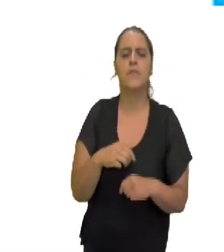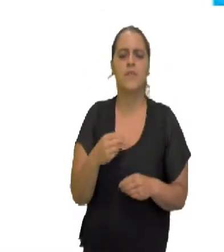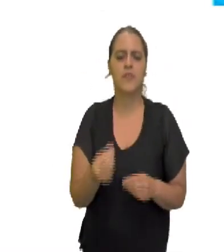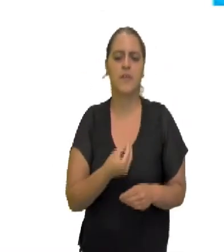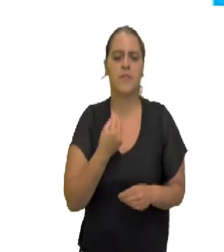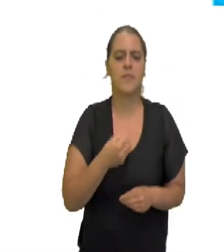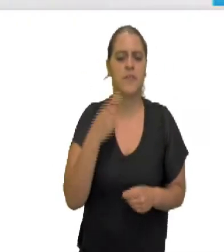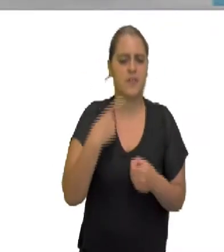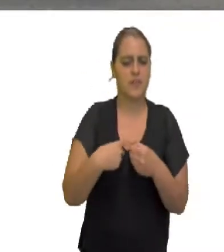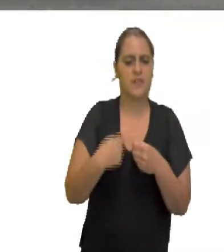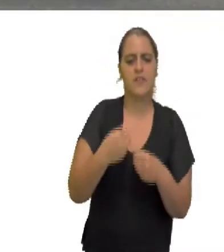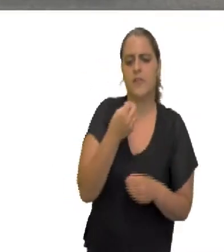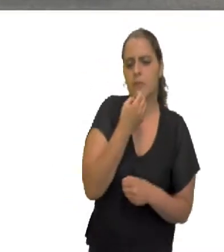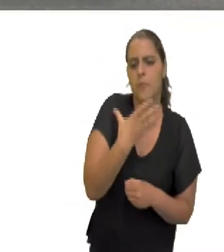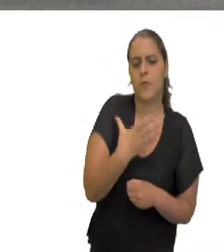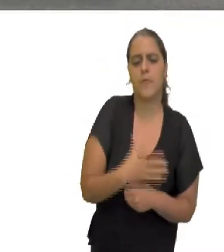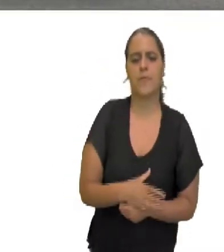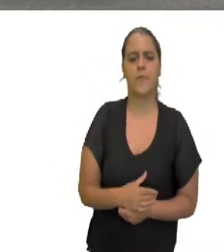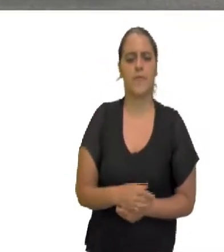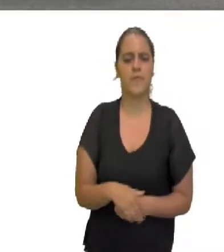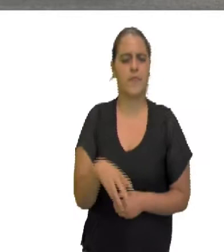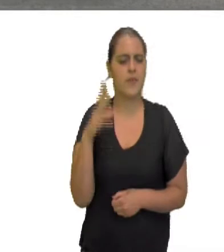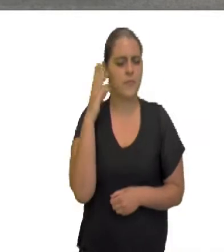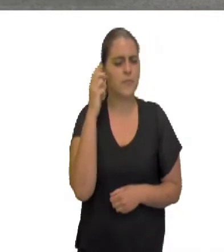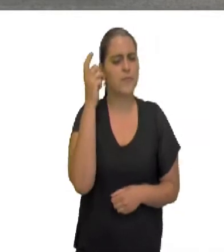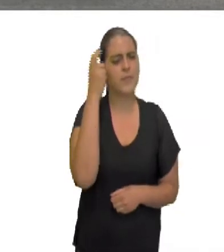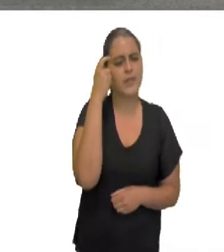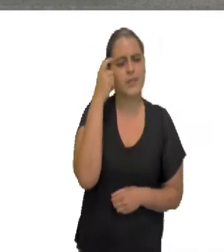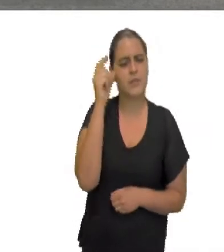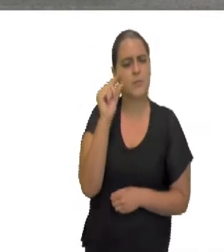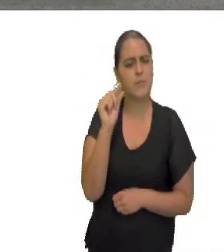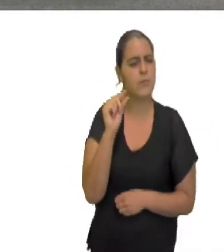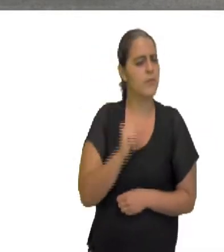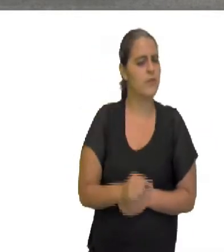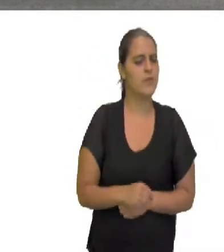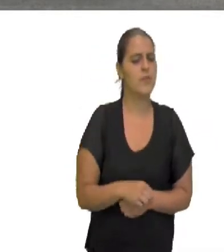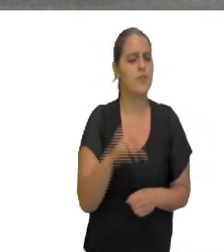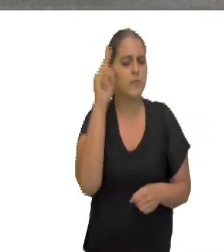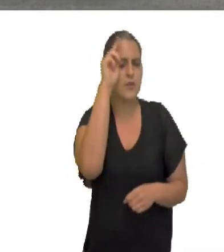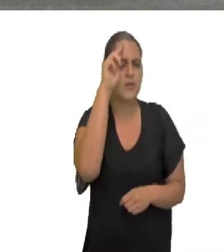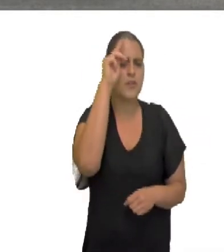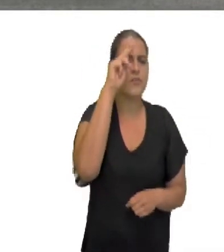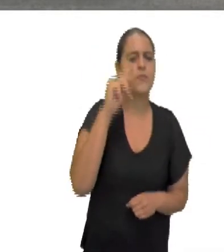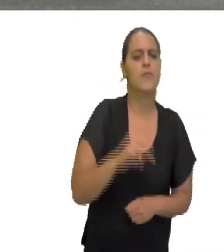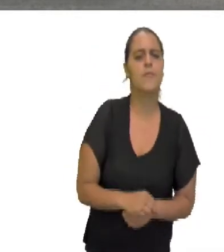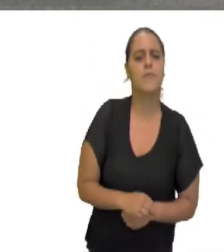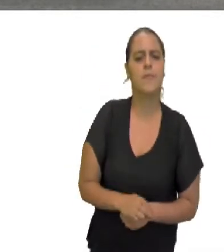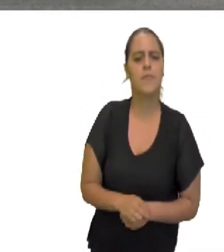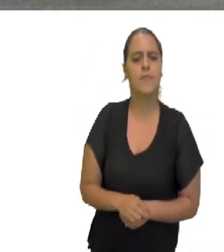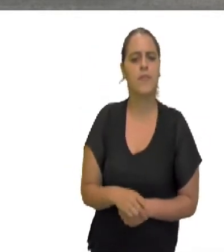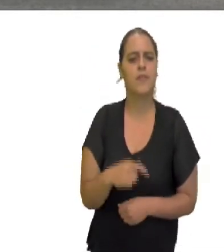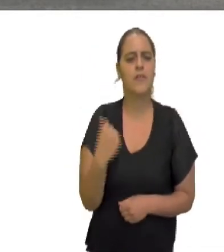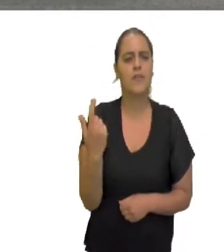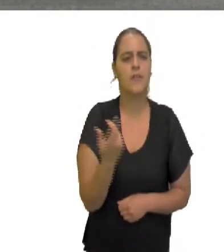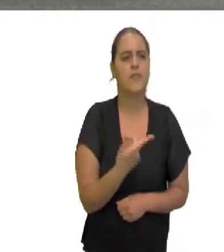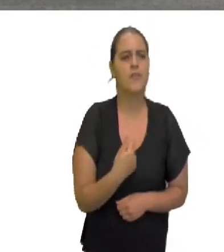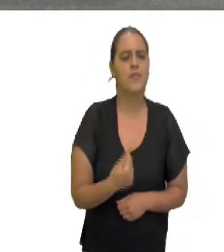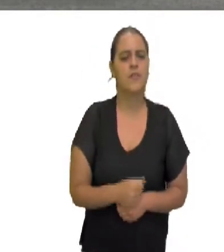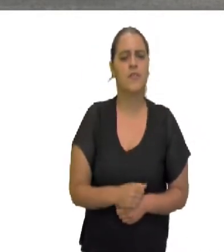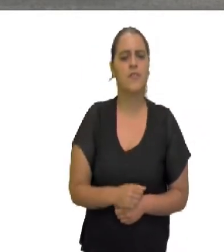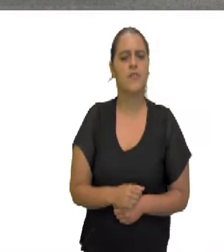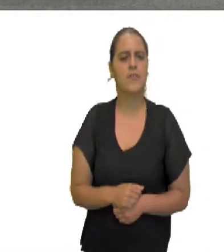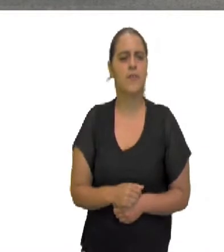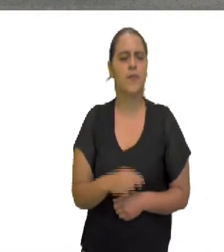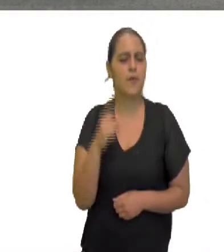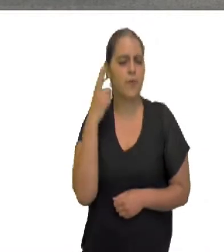na cidade que é boa? Vamos refletir um pouquinho sobre a história que que